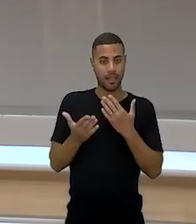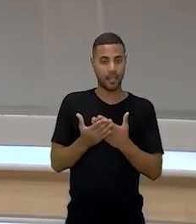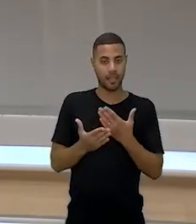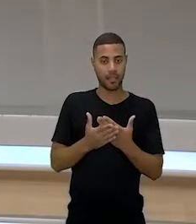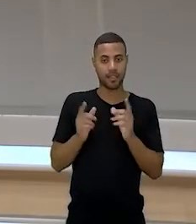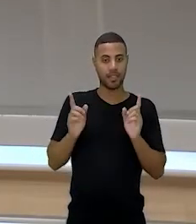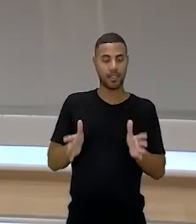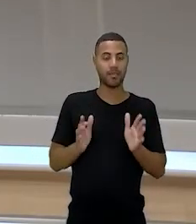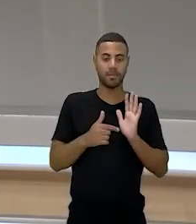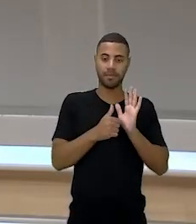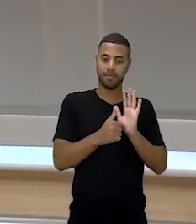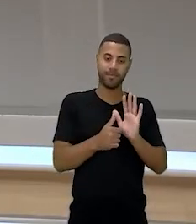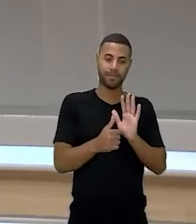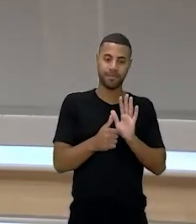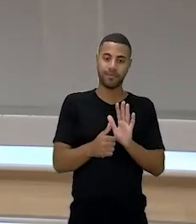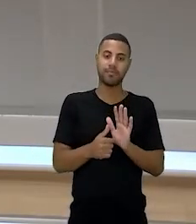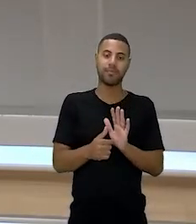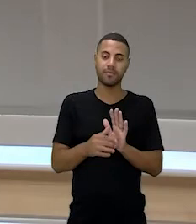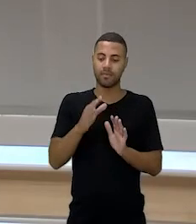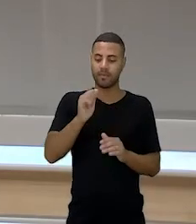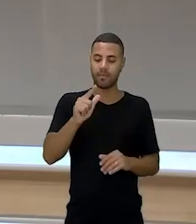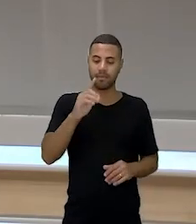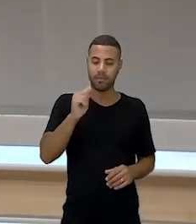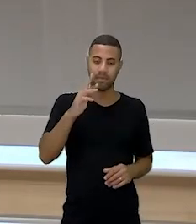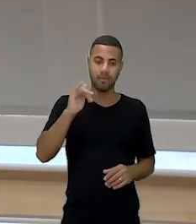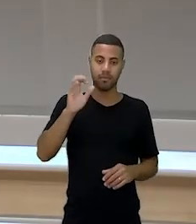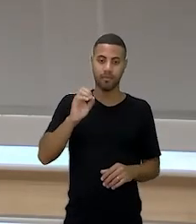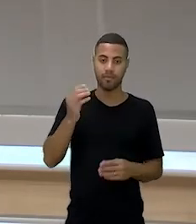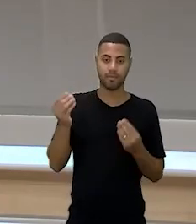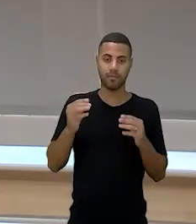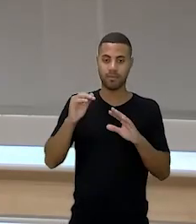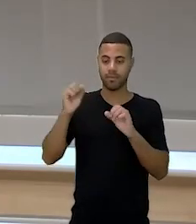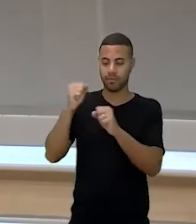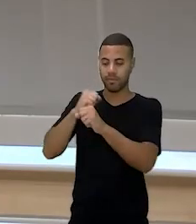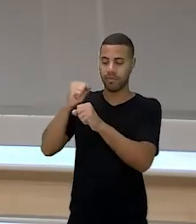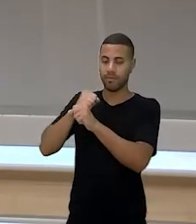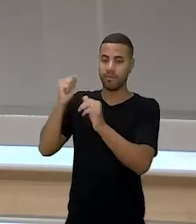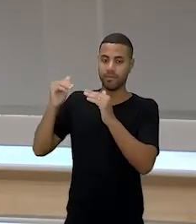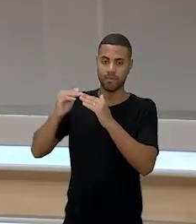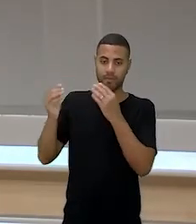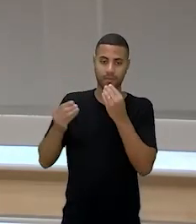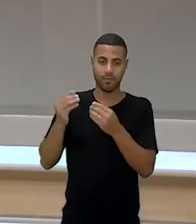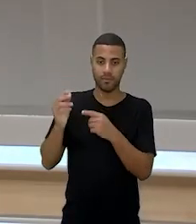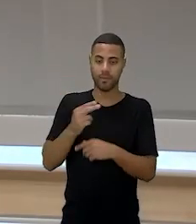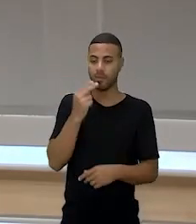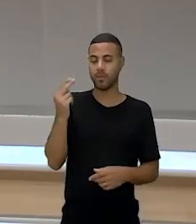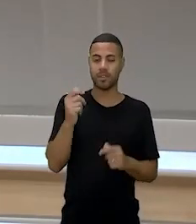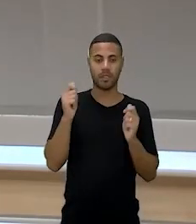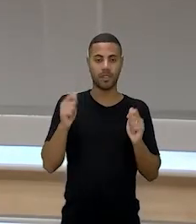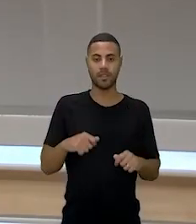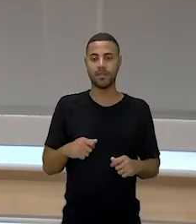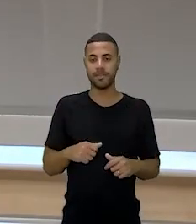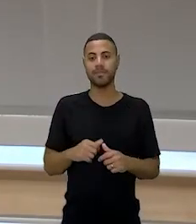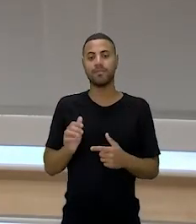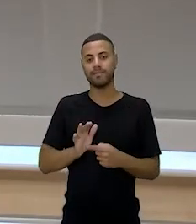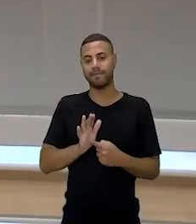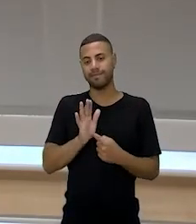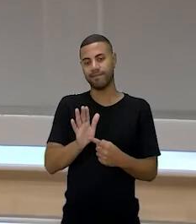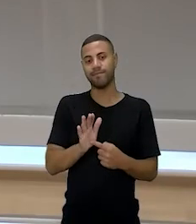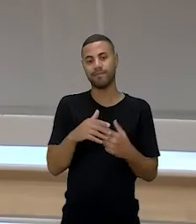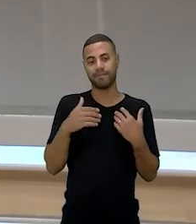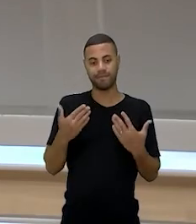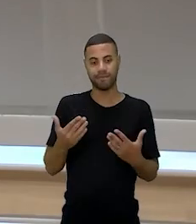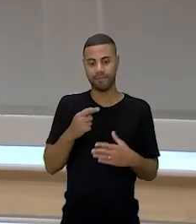abordou a importância do calcário na construção civil, no uso específico na construção civil. Então, para